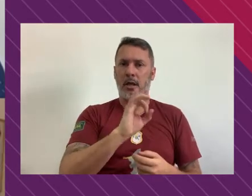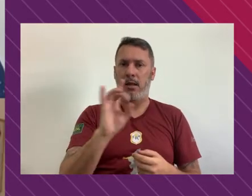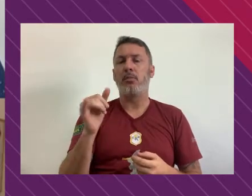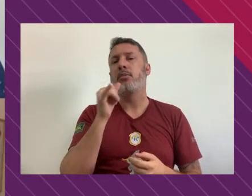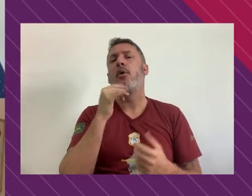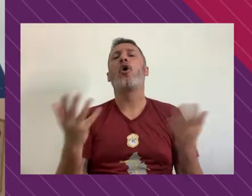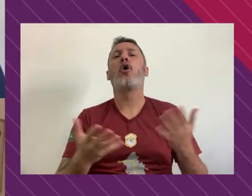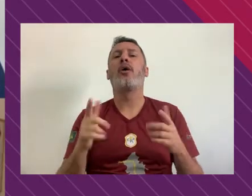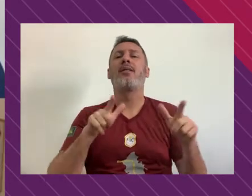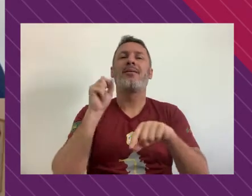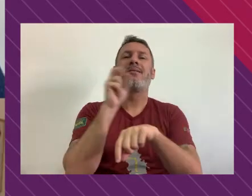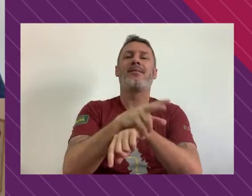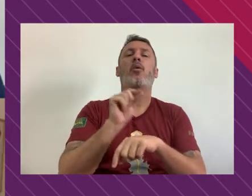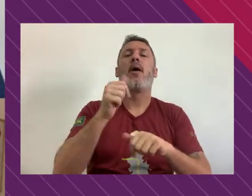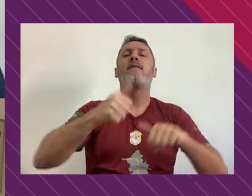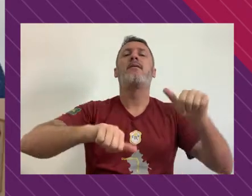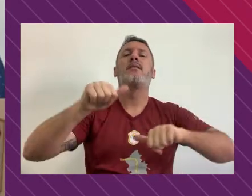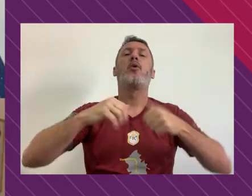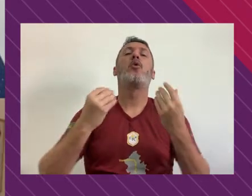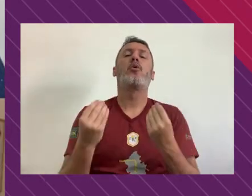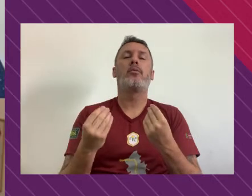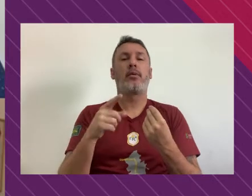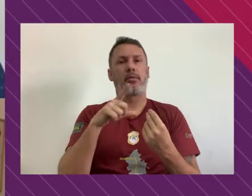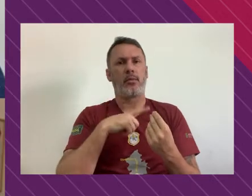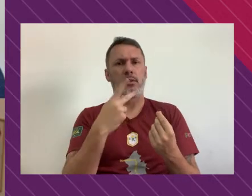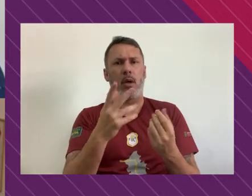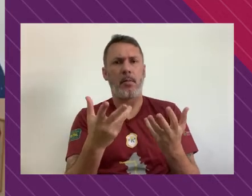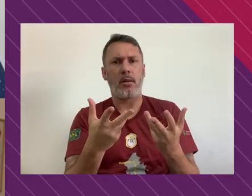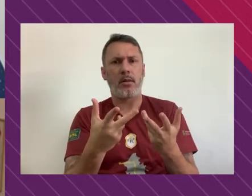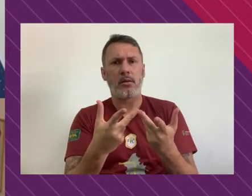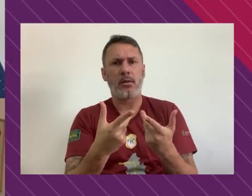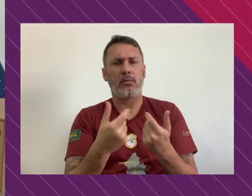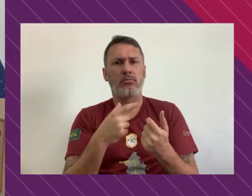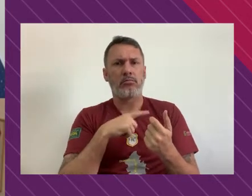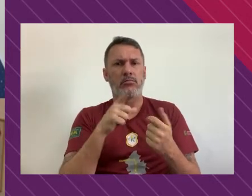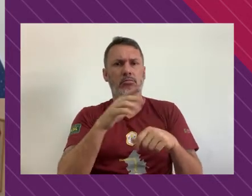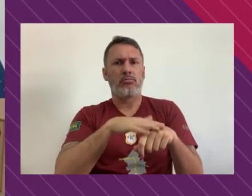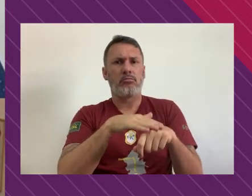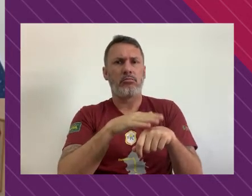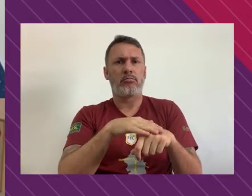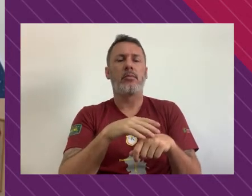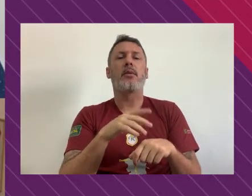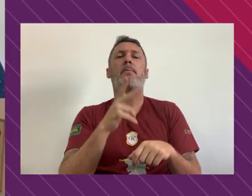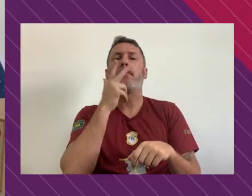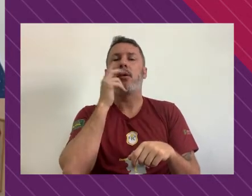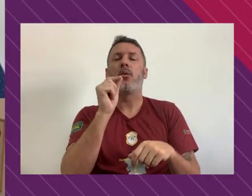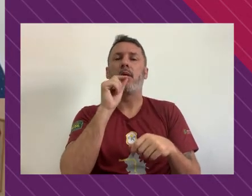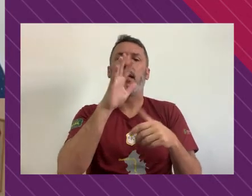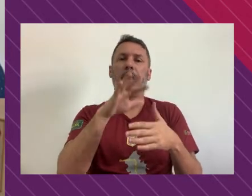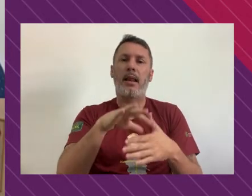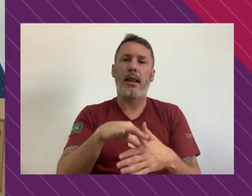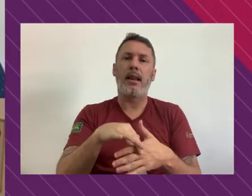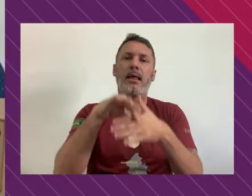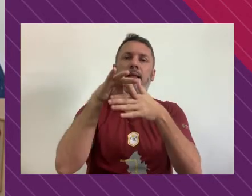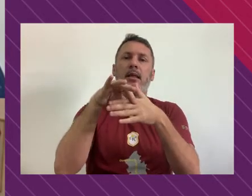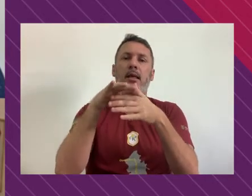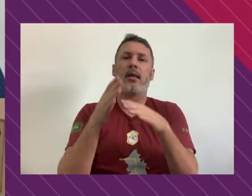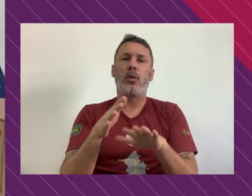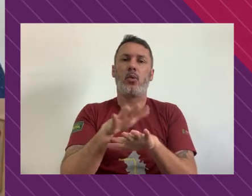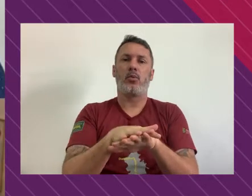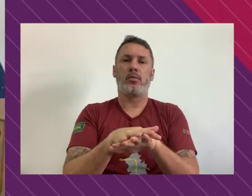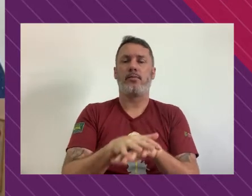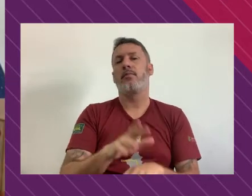os profissionais com base numa habilidade que é chamada de liderança inclusiva. Então, eu vou lá